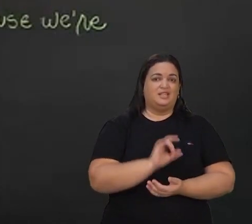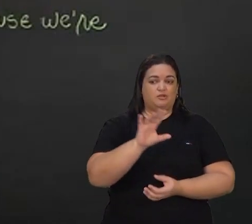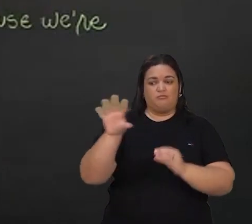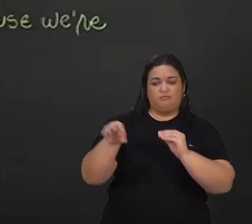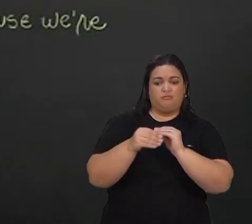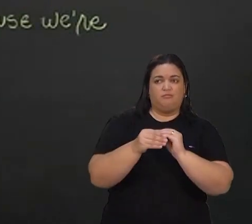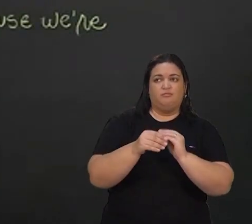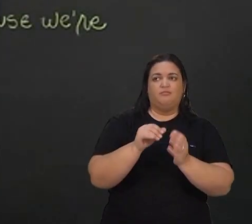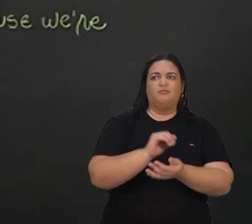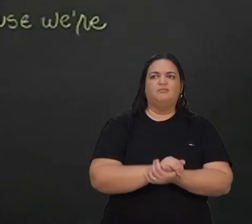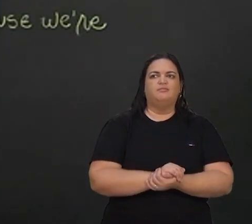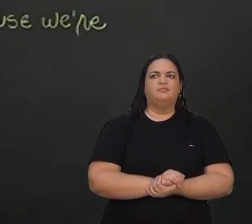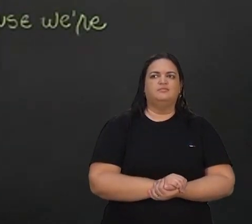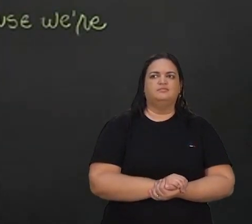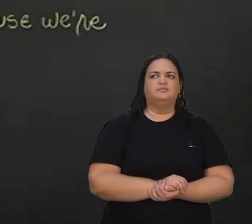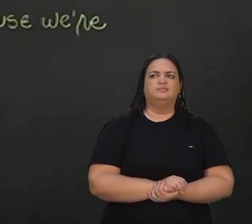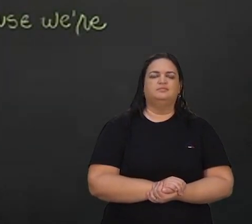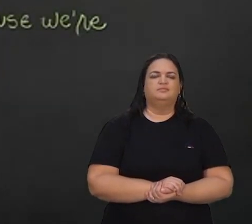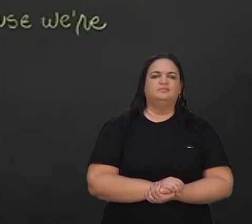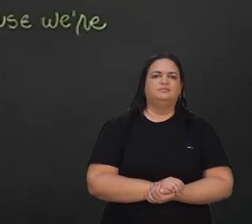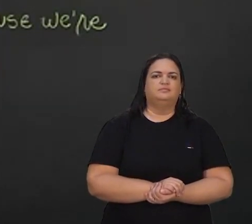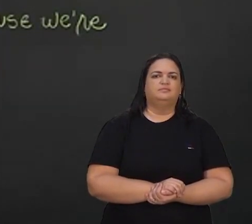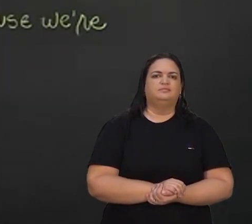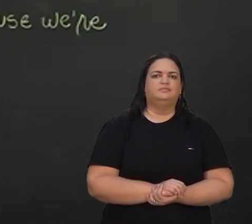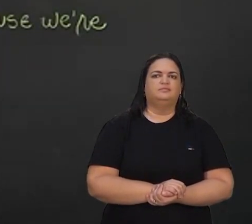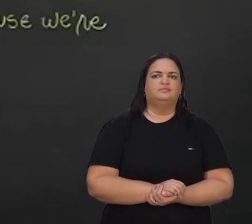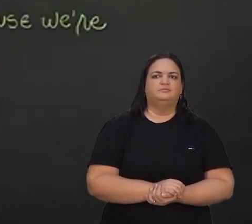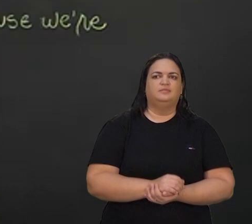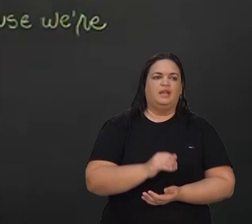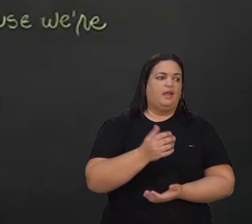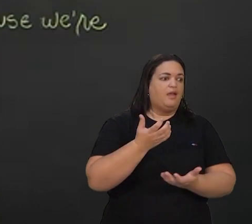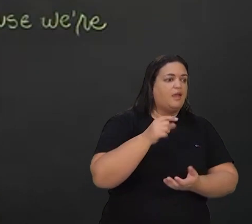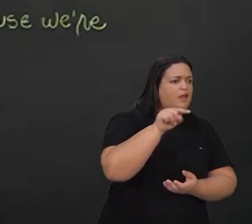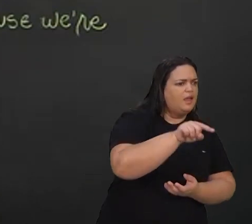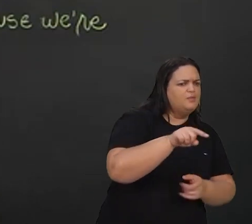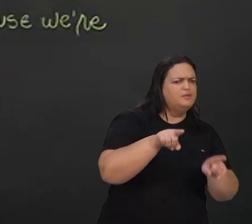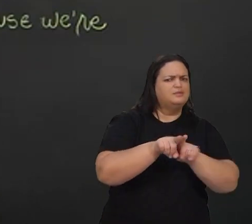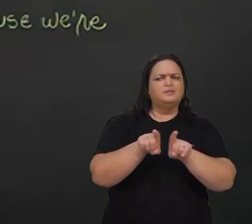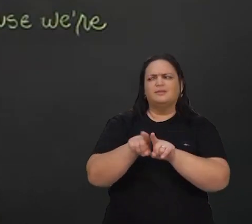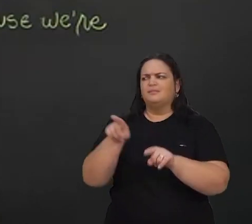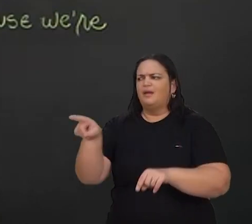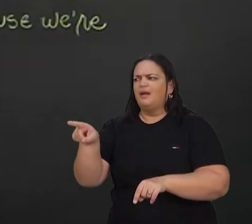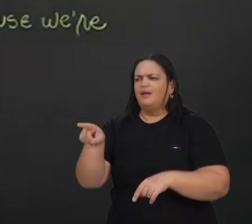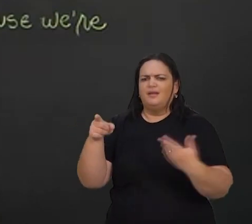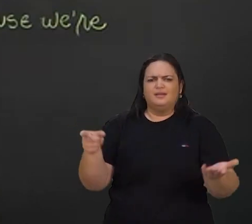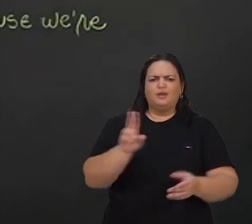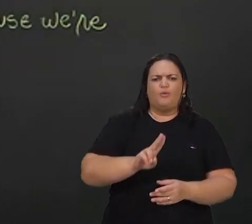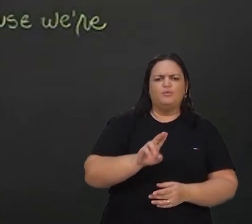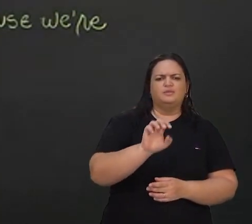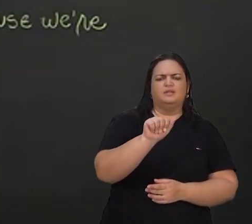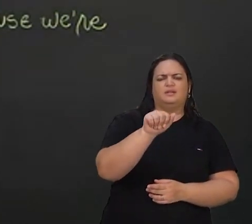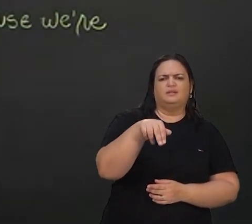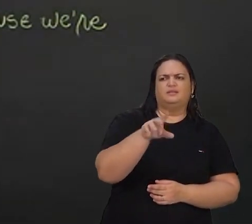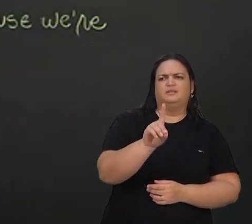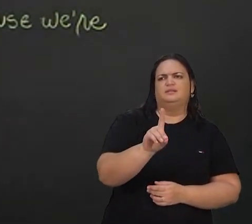adicionando uma ideia com a outra. Ok? Que eu quero fazer isso e aquilo. Eu tenho, do you want meat or